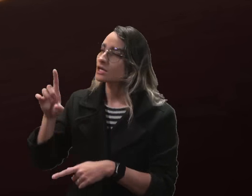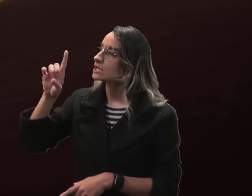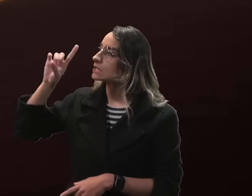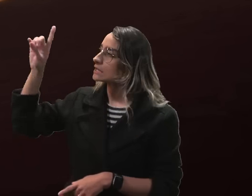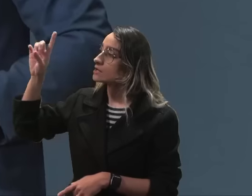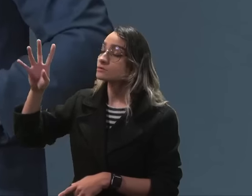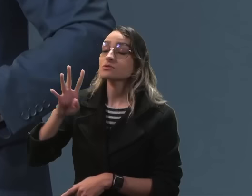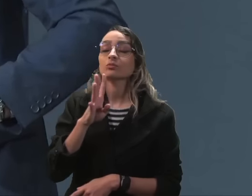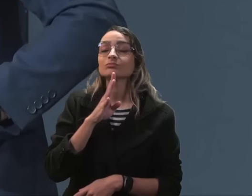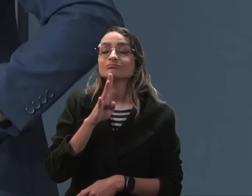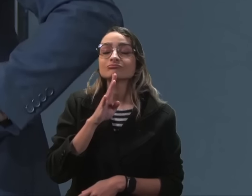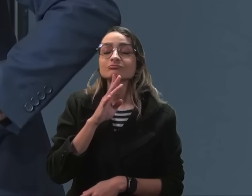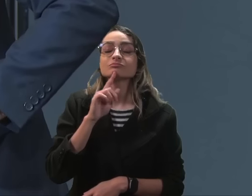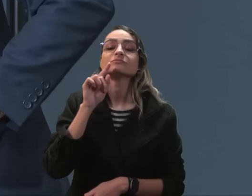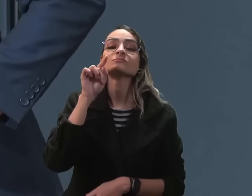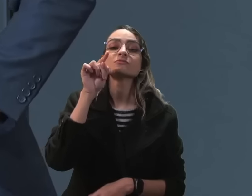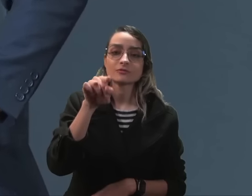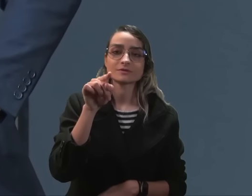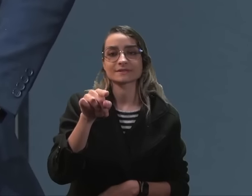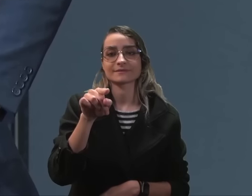pastor Moreira